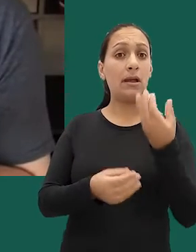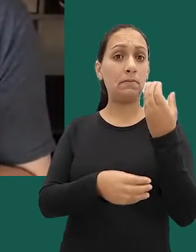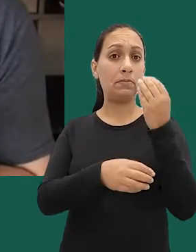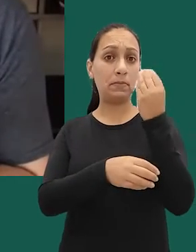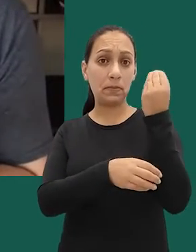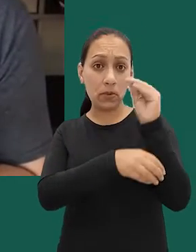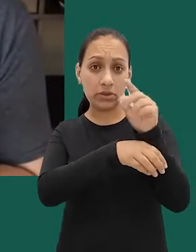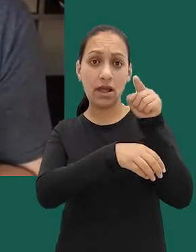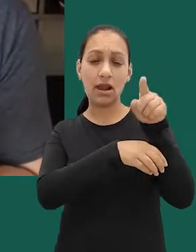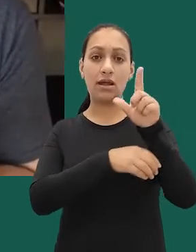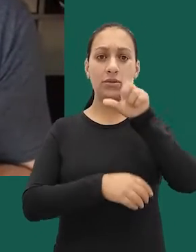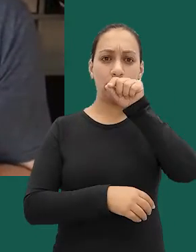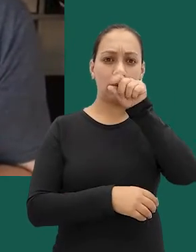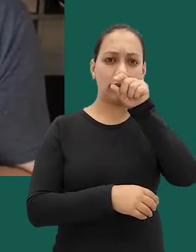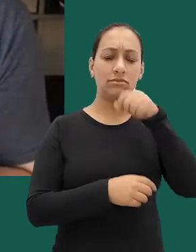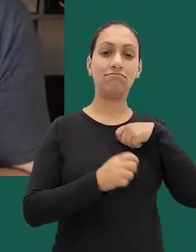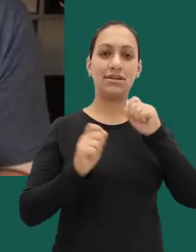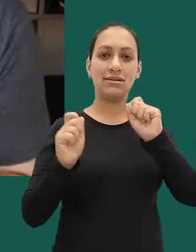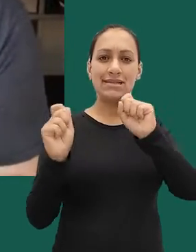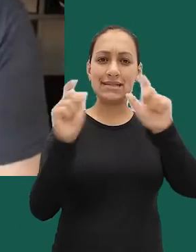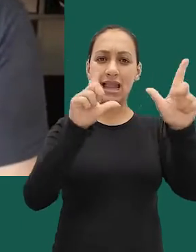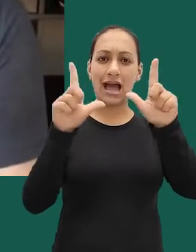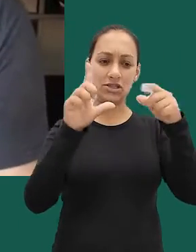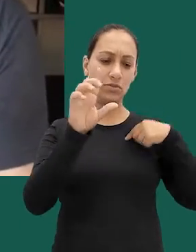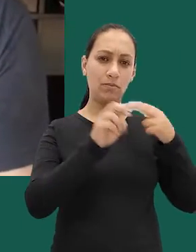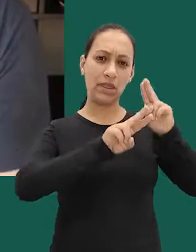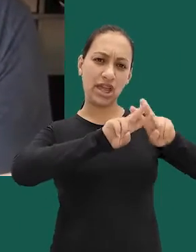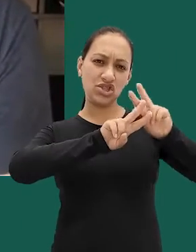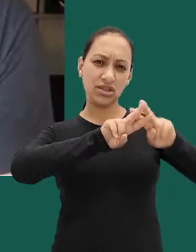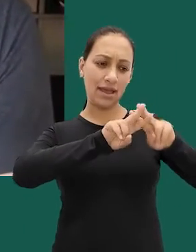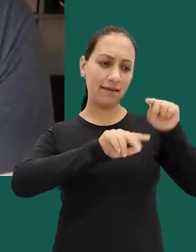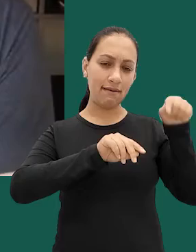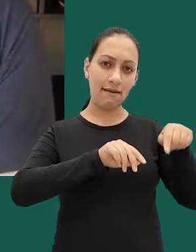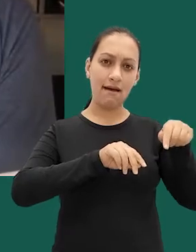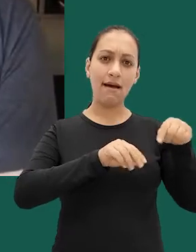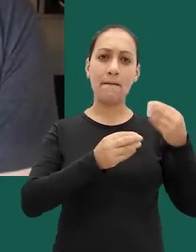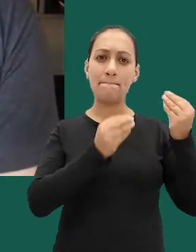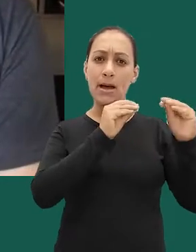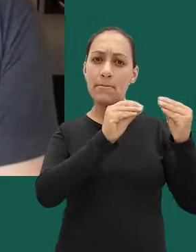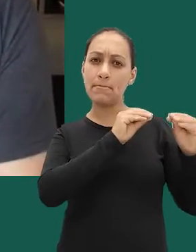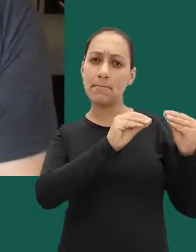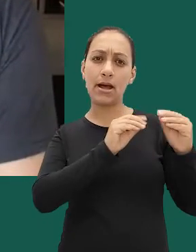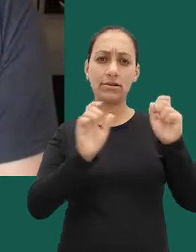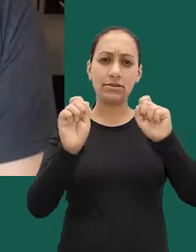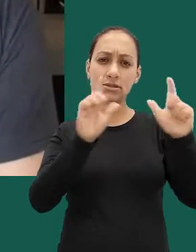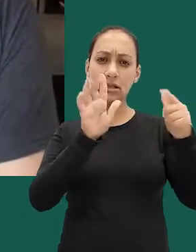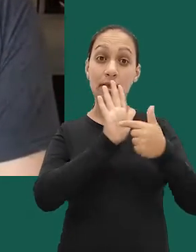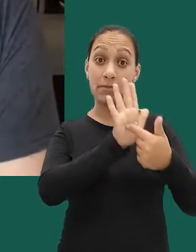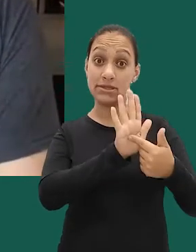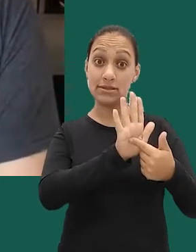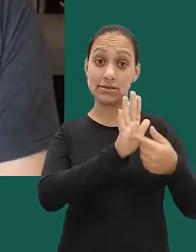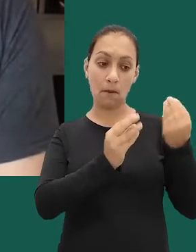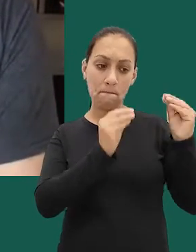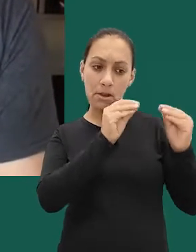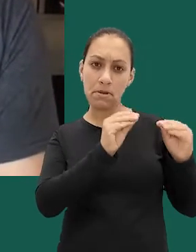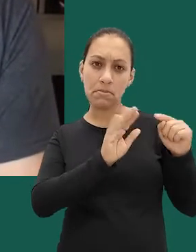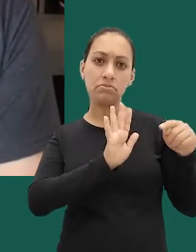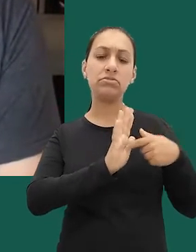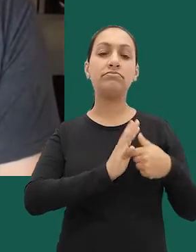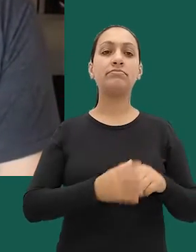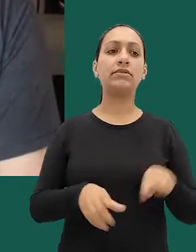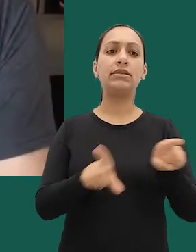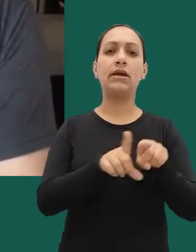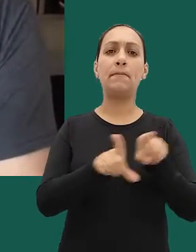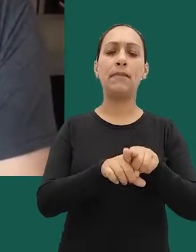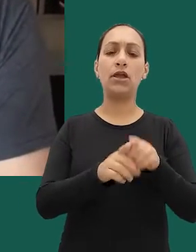no slide. Eu comecei a colocar hashtag no slide. Eu comecei a usar plataformas depois, quando eu tive que trabalhar com países